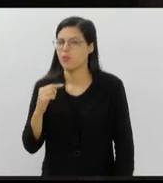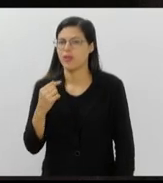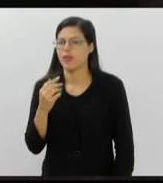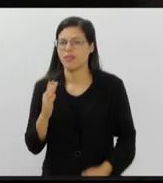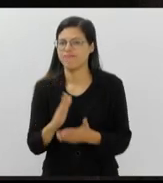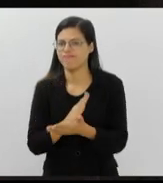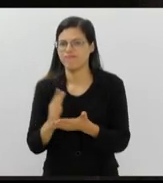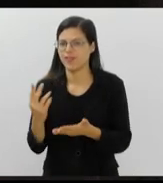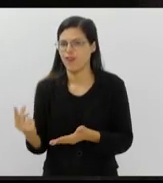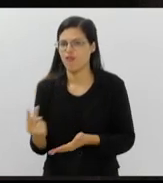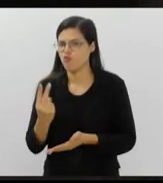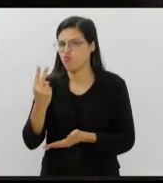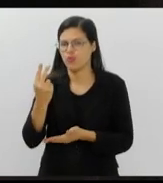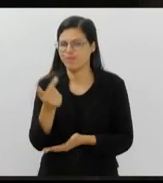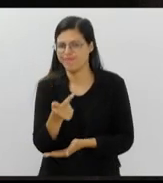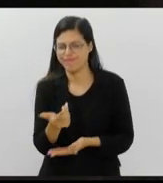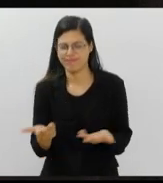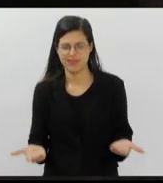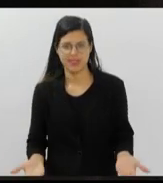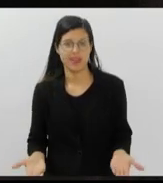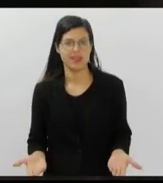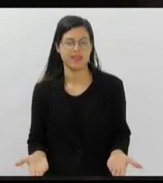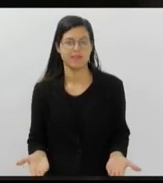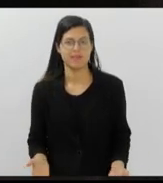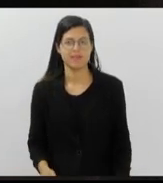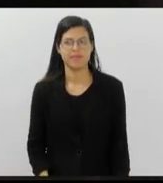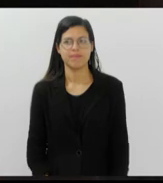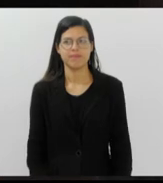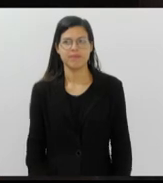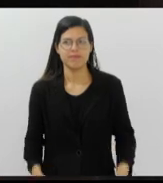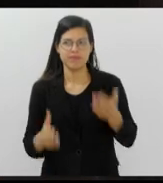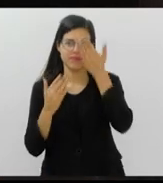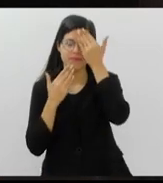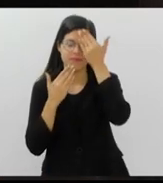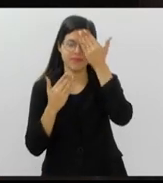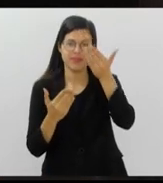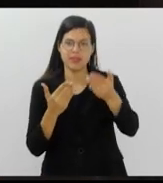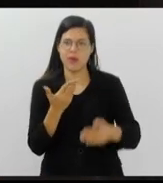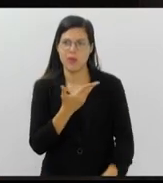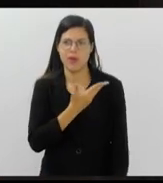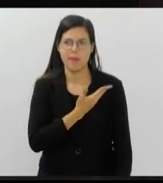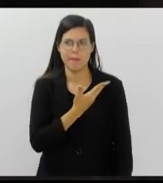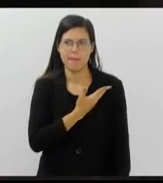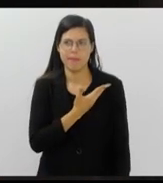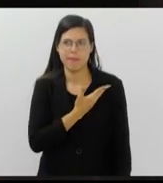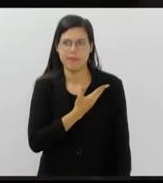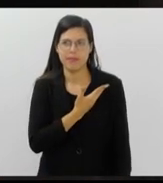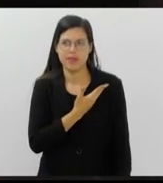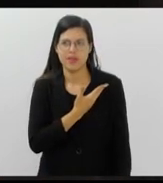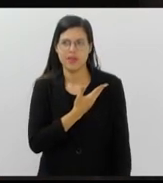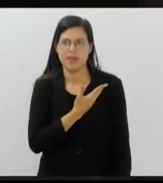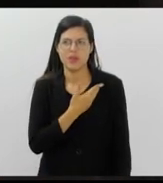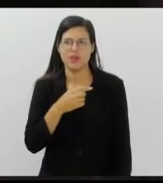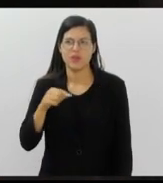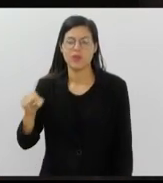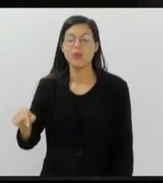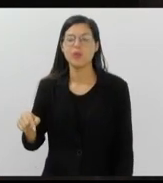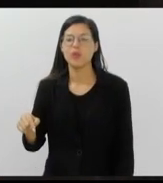desvalorizada. Mas eu também agradeço o meu querido amigo Nélio Jorginho pelas